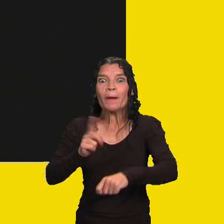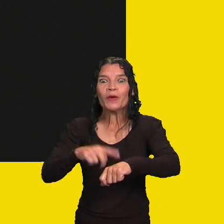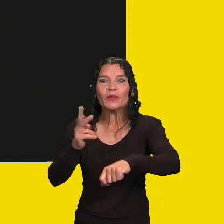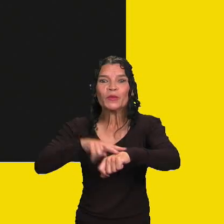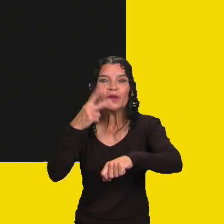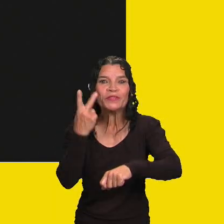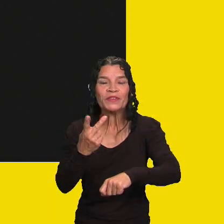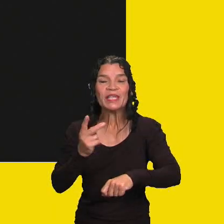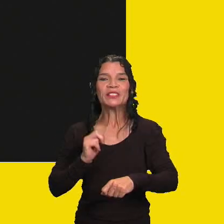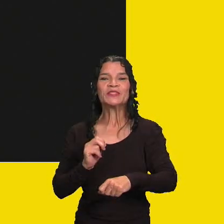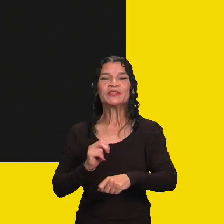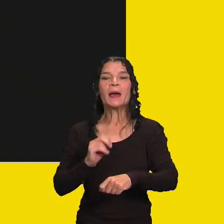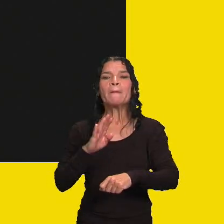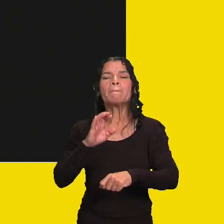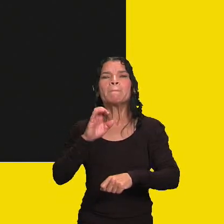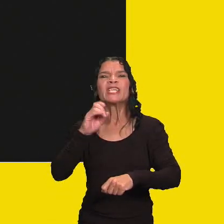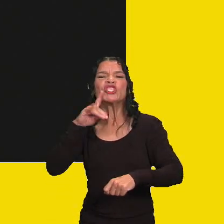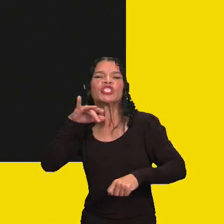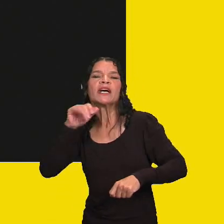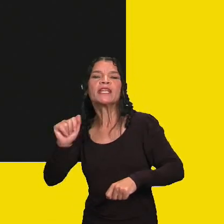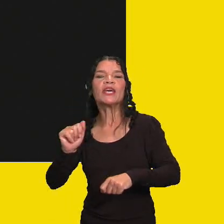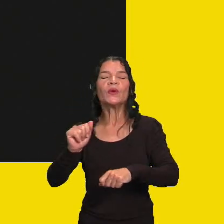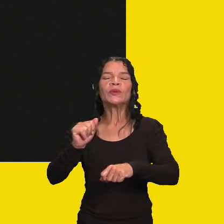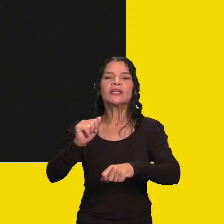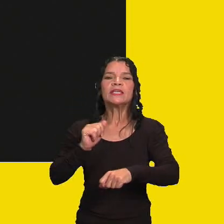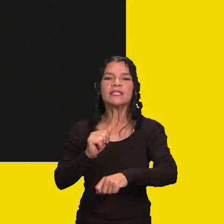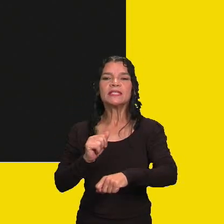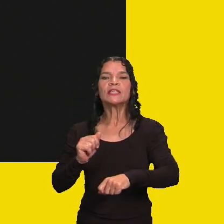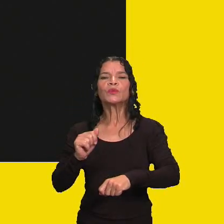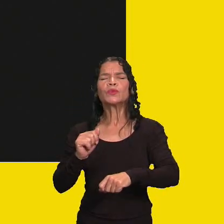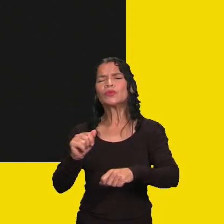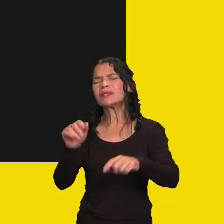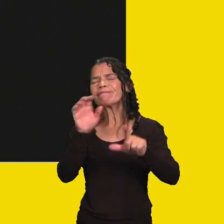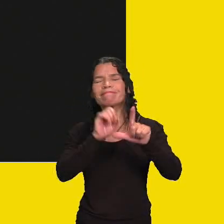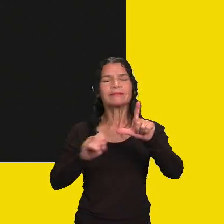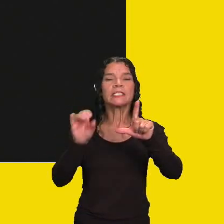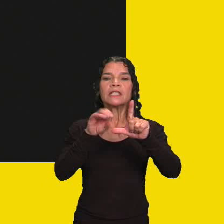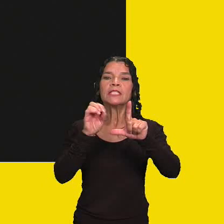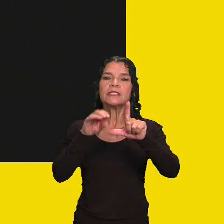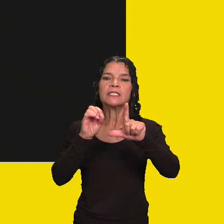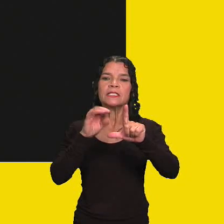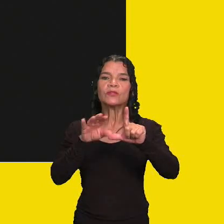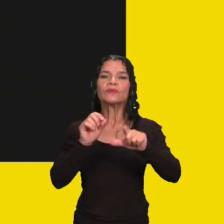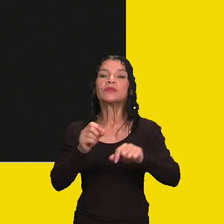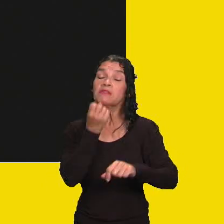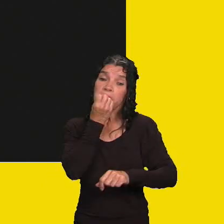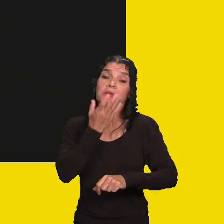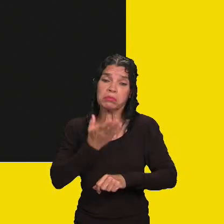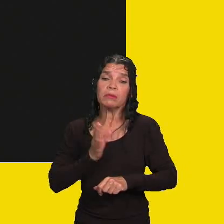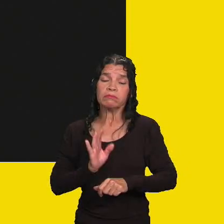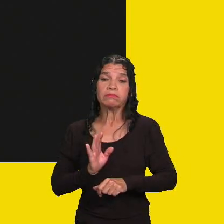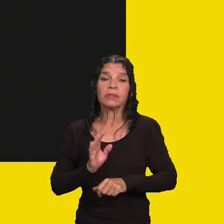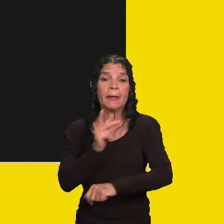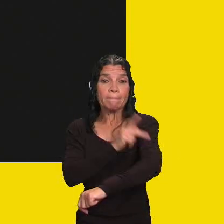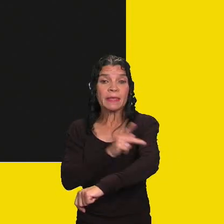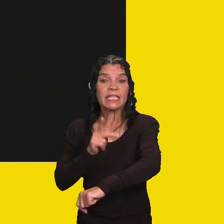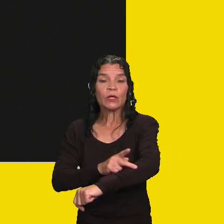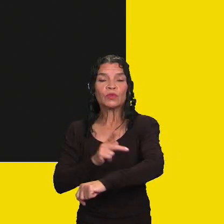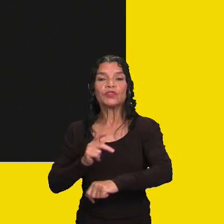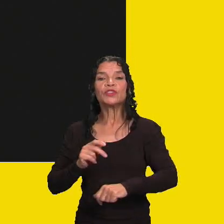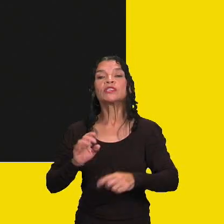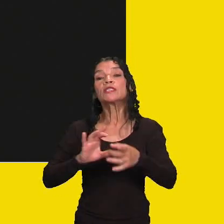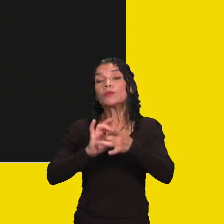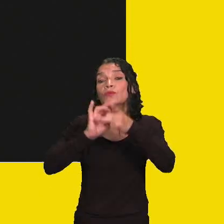fiz bacharel em pedagogia, depois eu fiz a licenciatura. E, assim, para mim foi muito válido a pedagogia da autonomia, porque ele